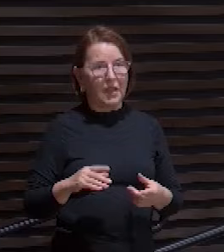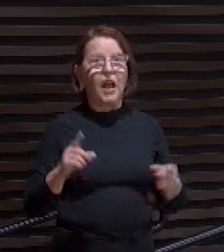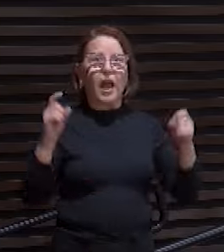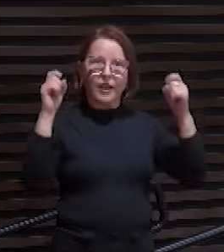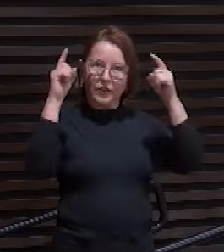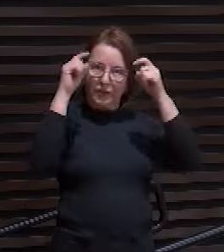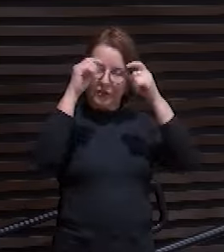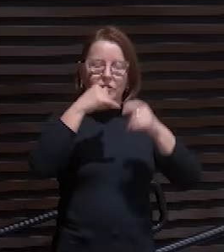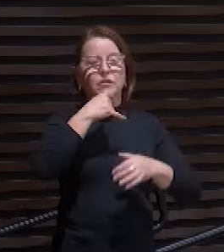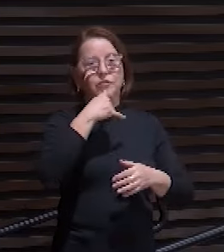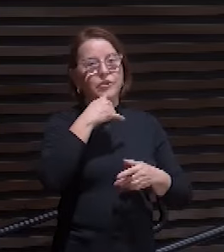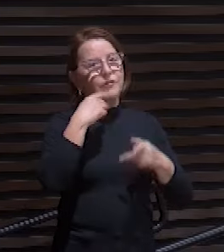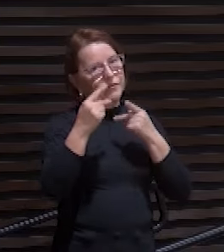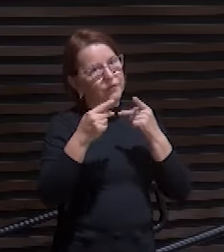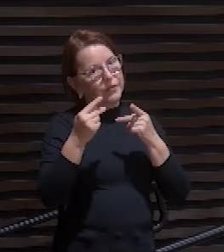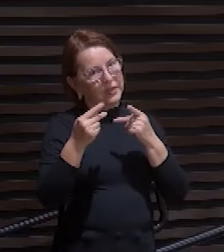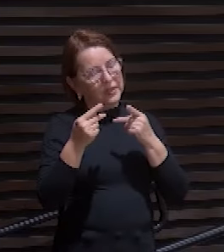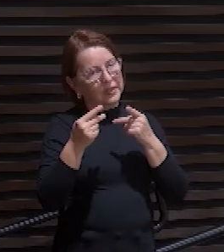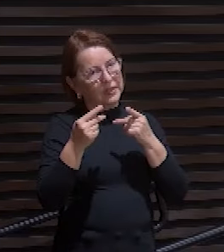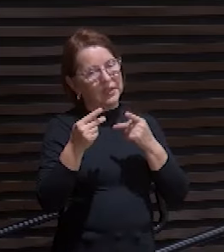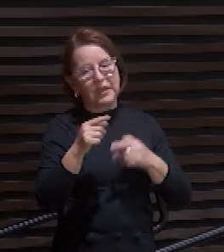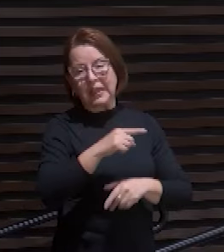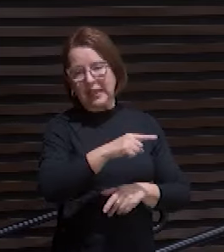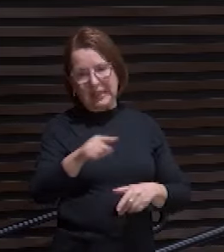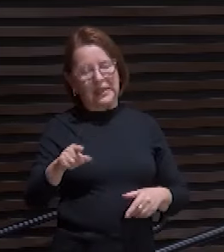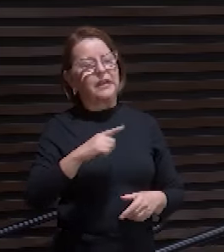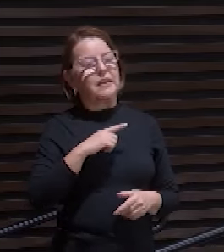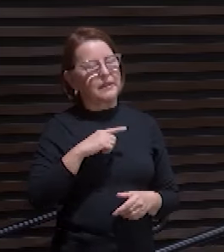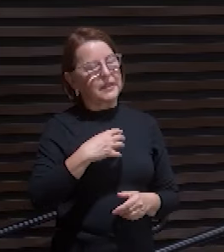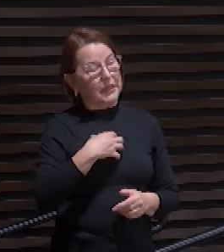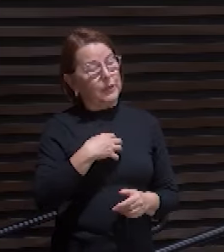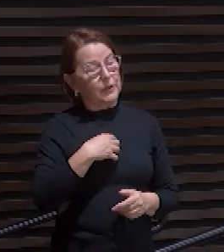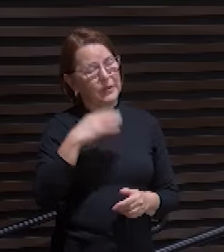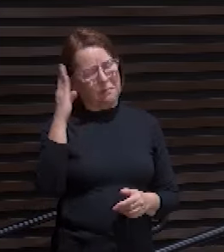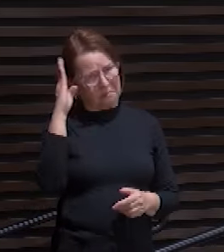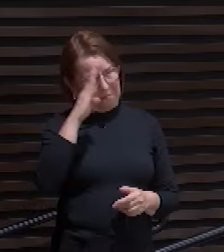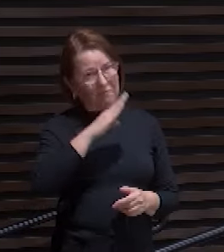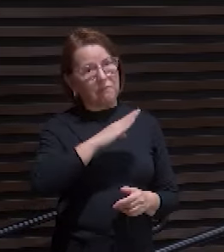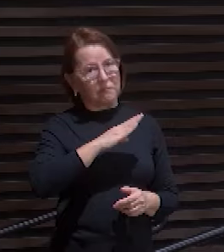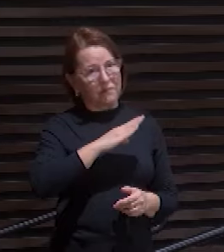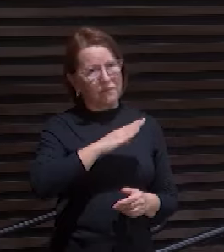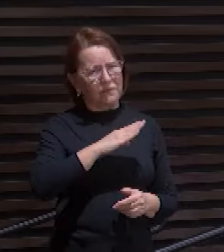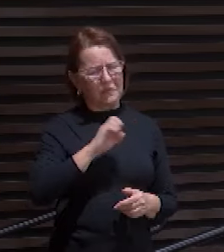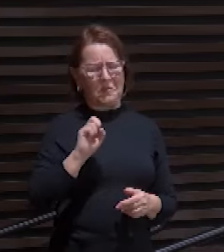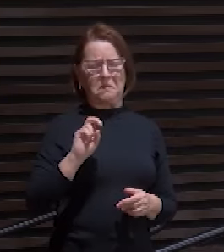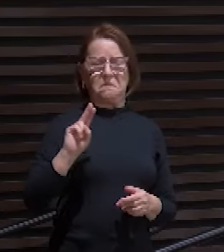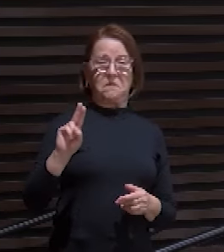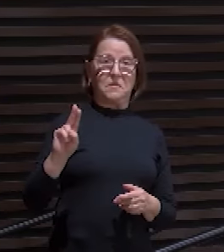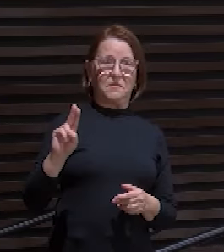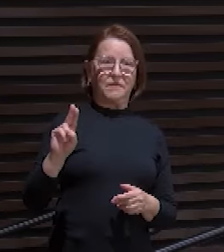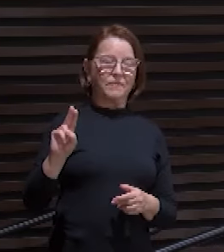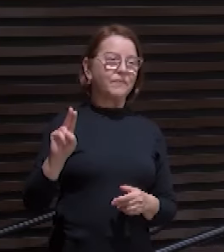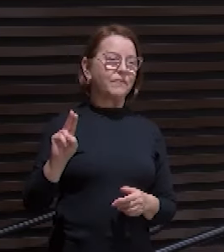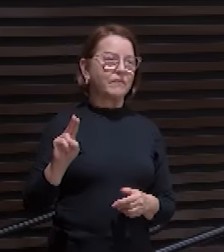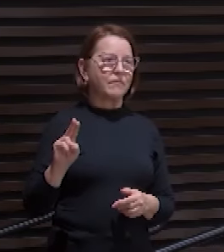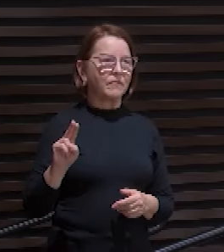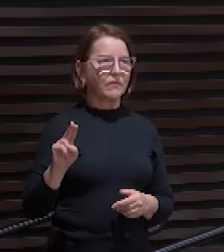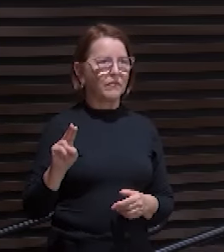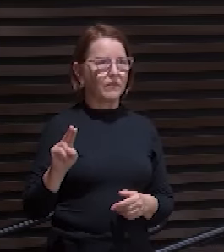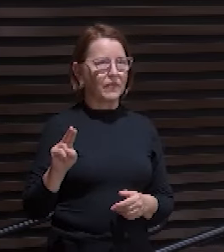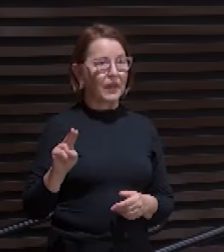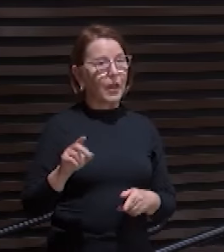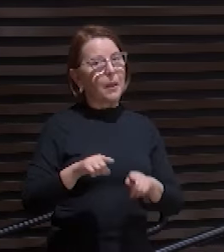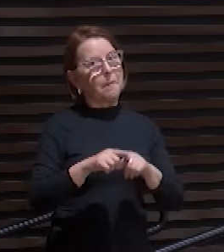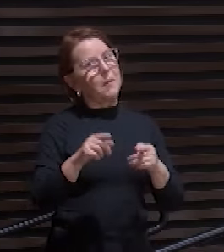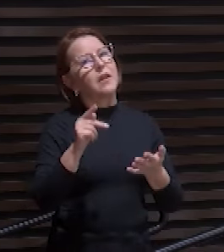é triste dizer que ali dentro tem uma natureza perversa, maligna, egoísta. Mas